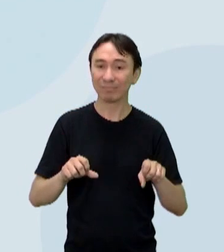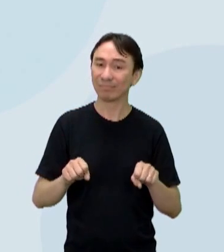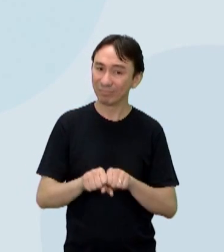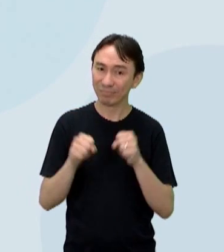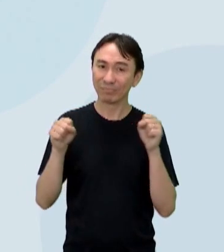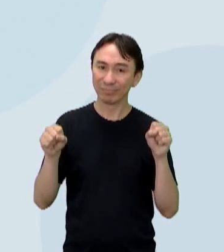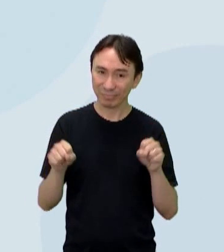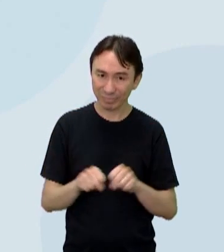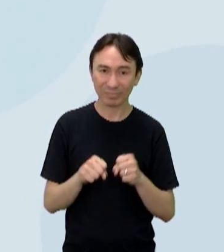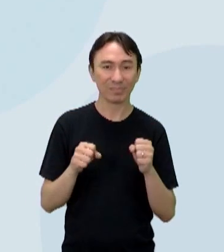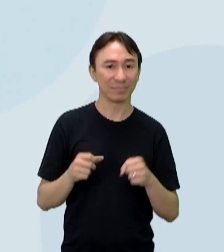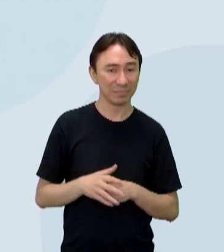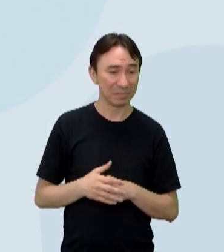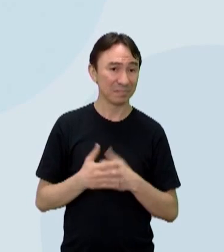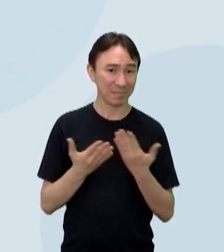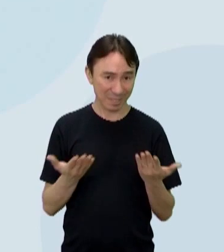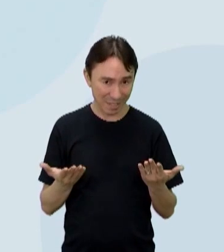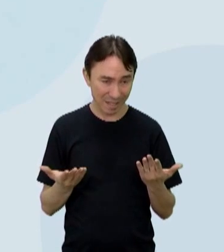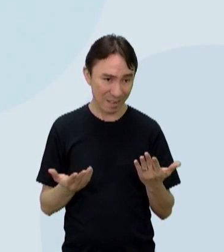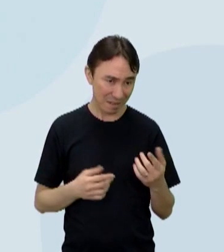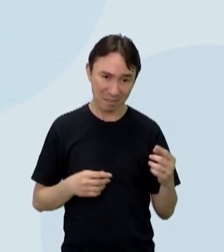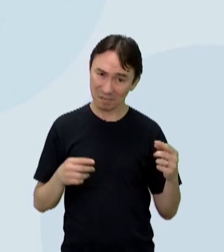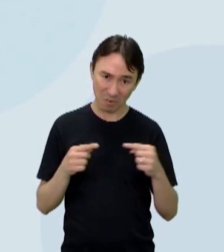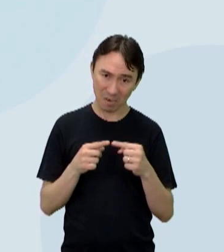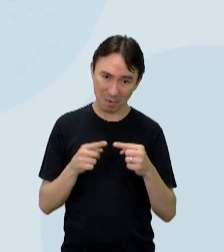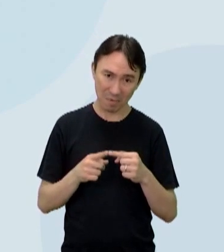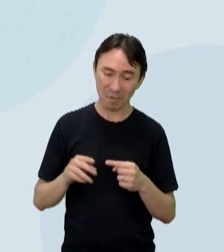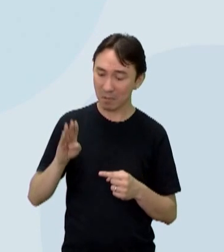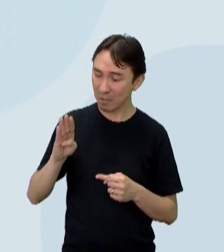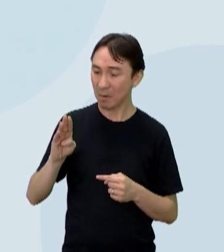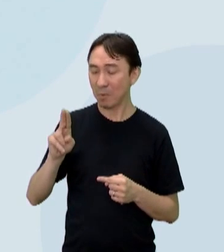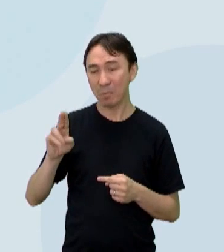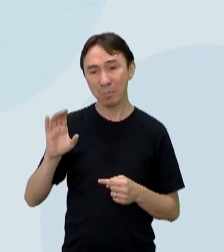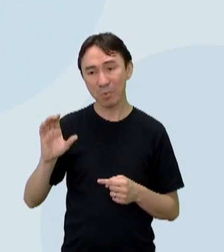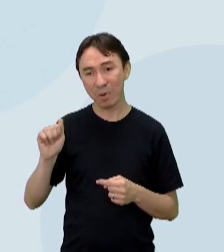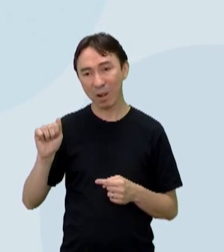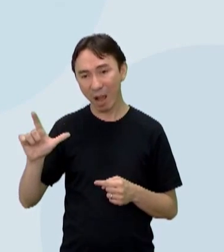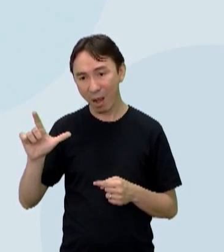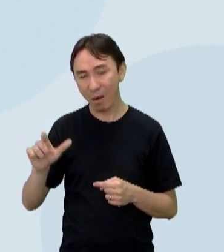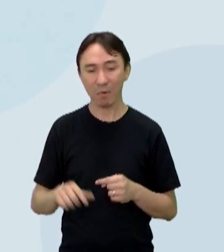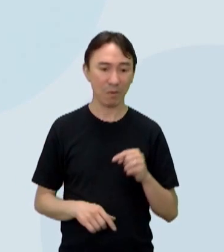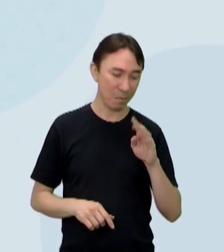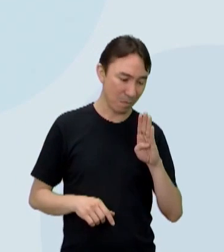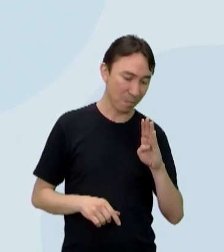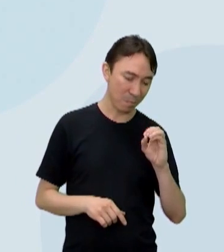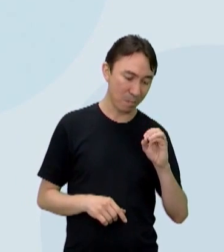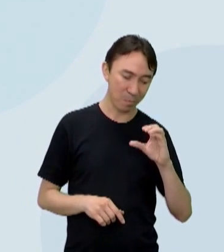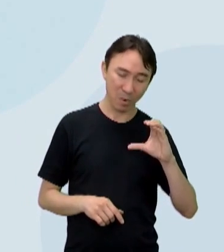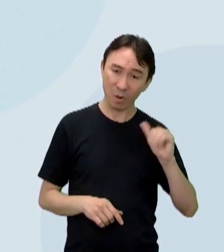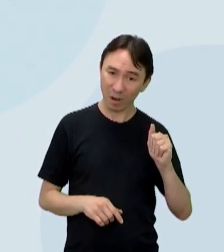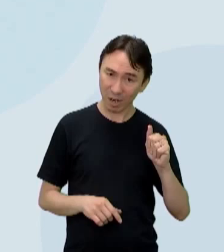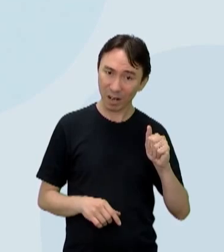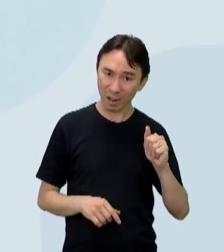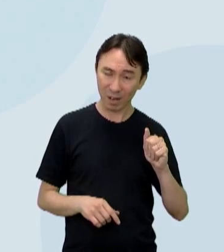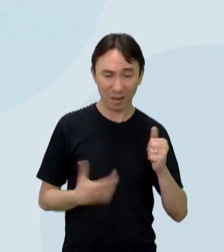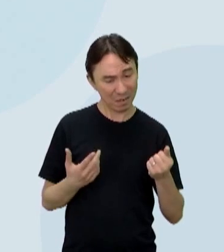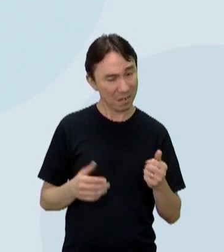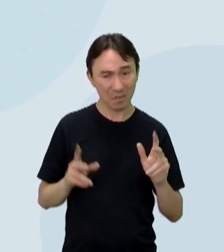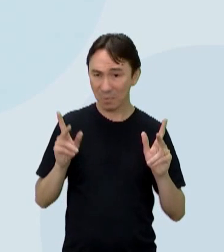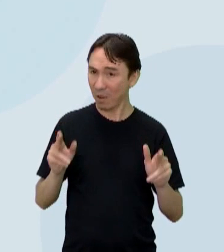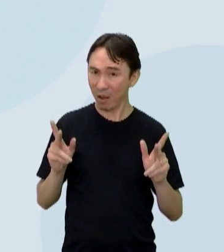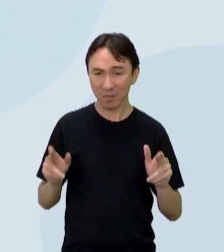boca e saúde bucal, a mesma coisa. Da boca, locução adjetiva,